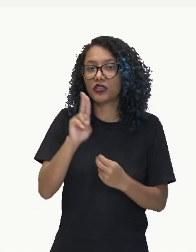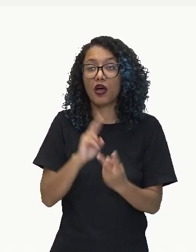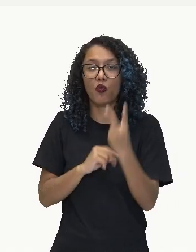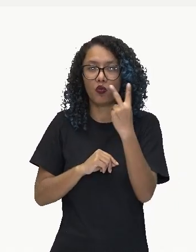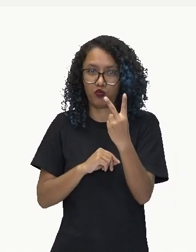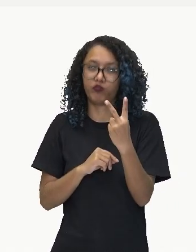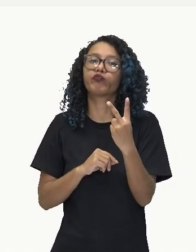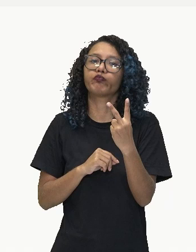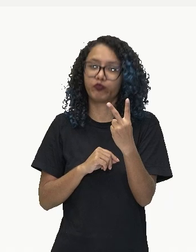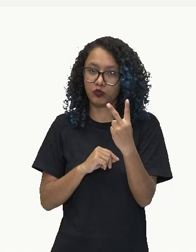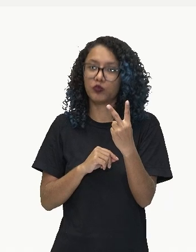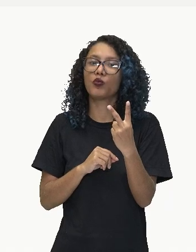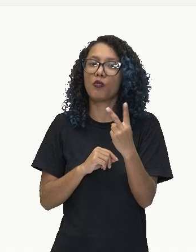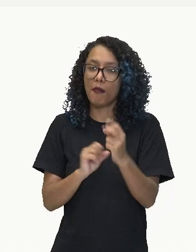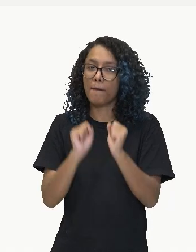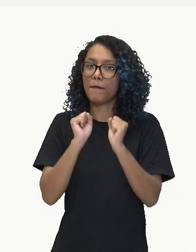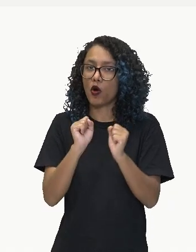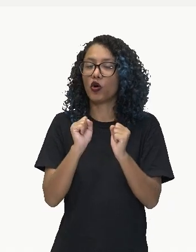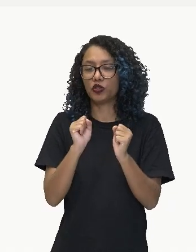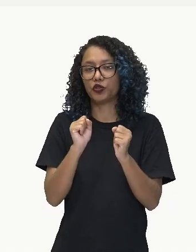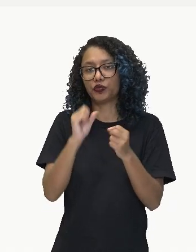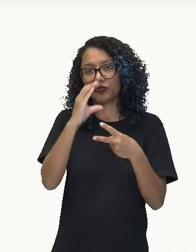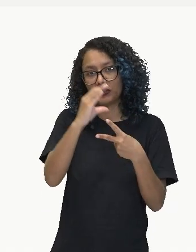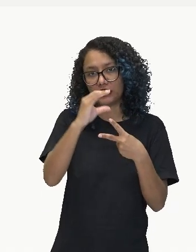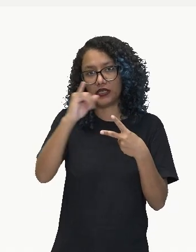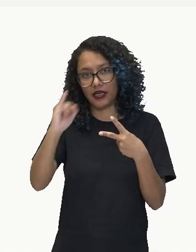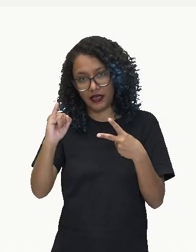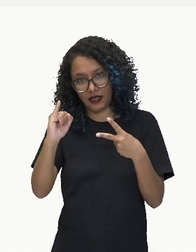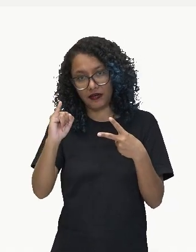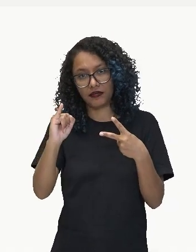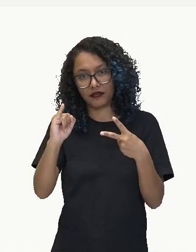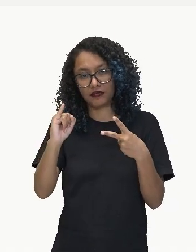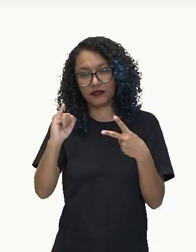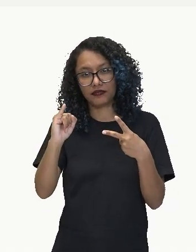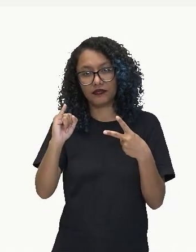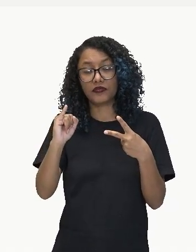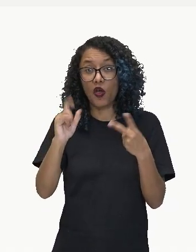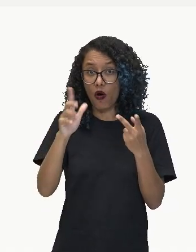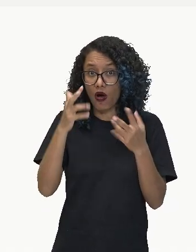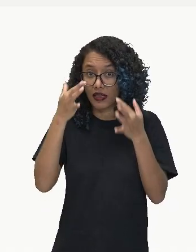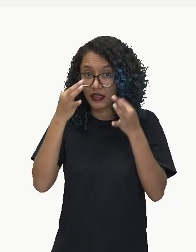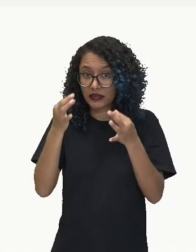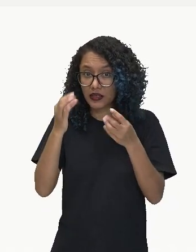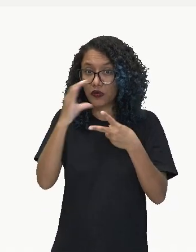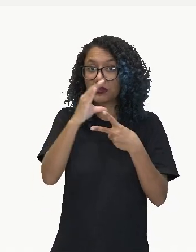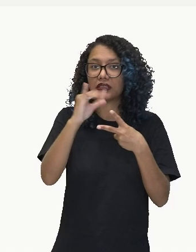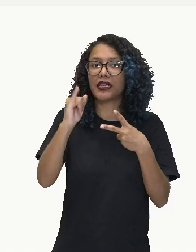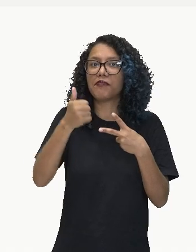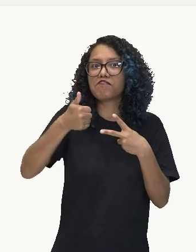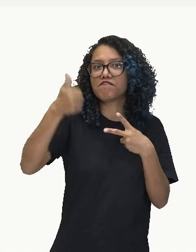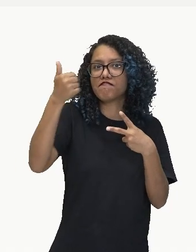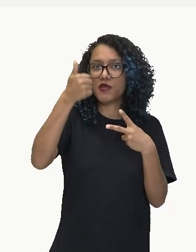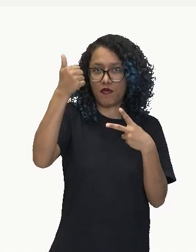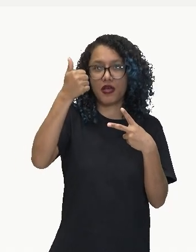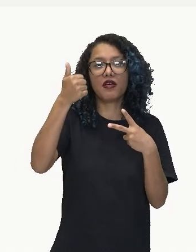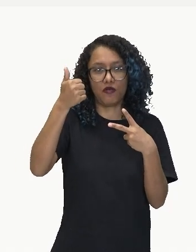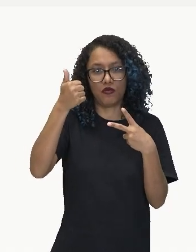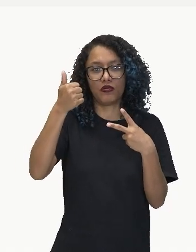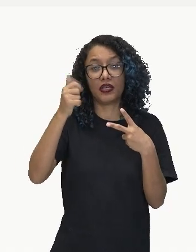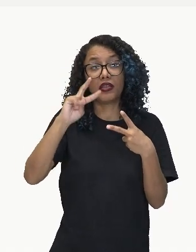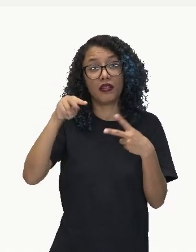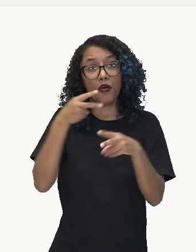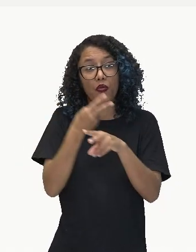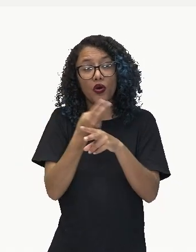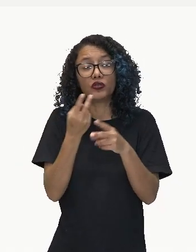complemento indireto, e aí você já vê de imediato que ele apareceu primeiro, né? e depois o complemento